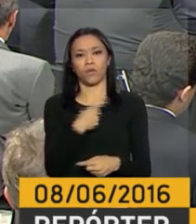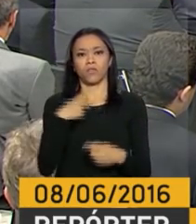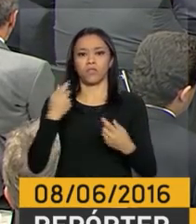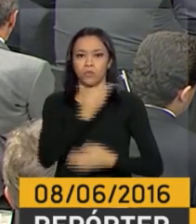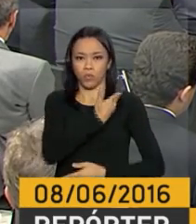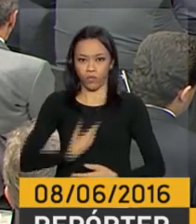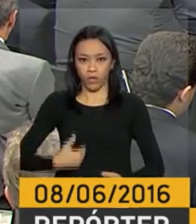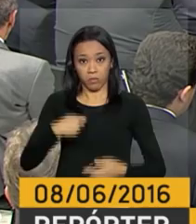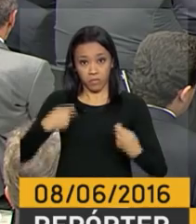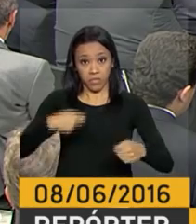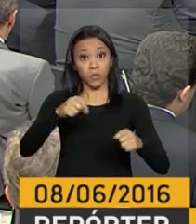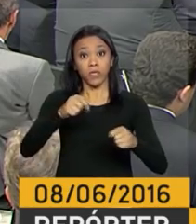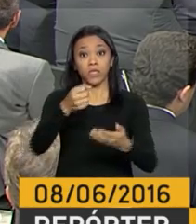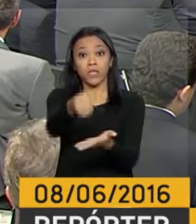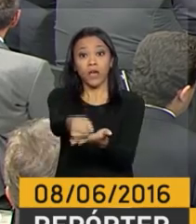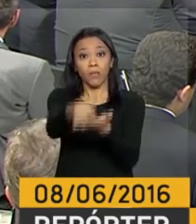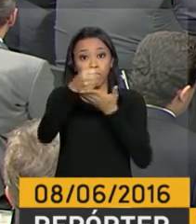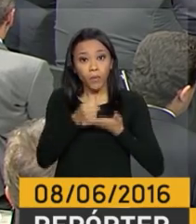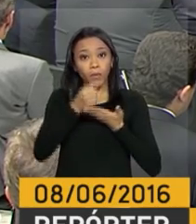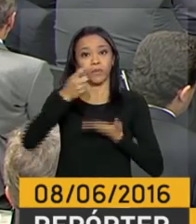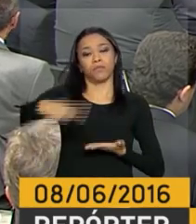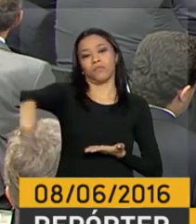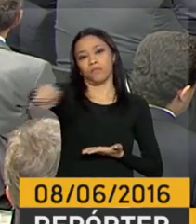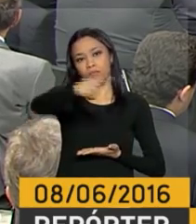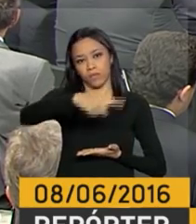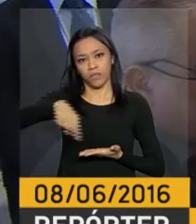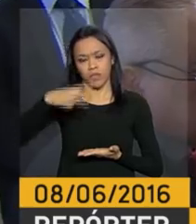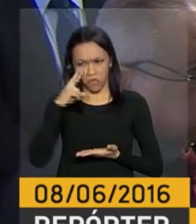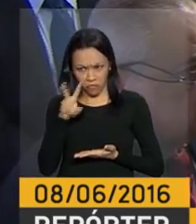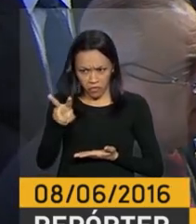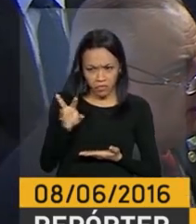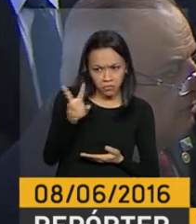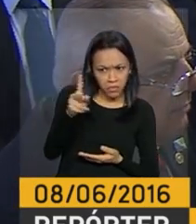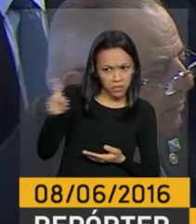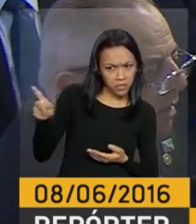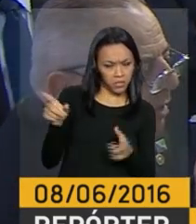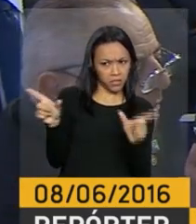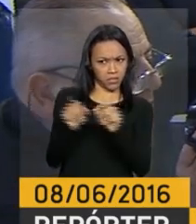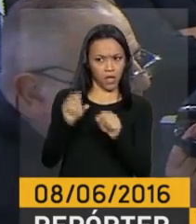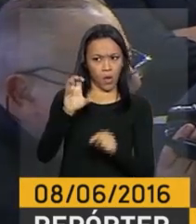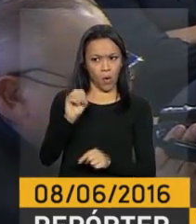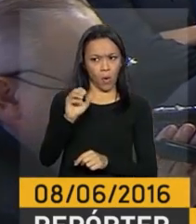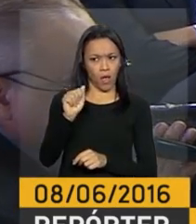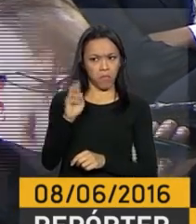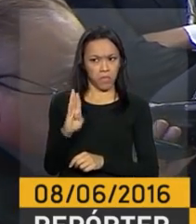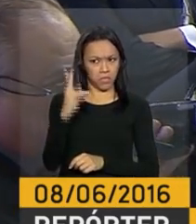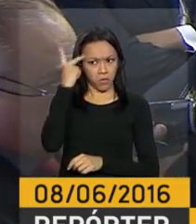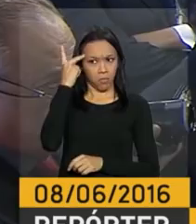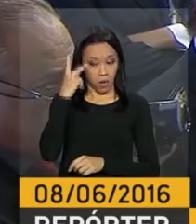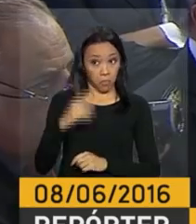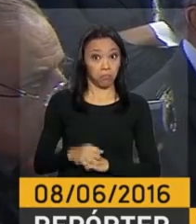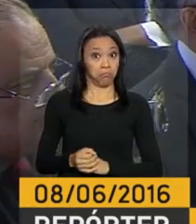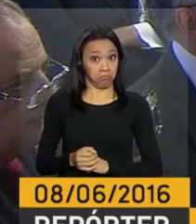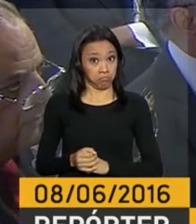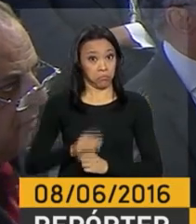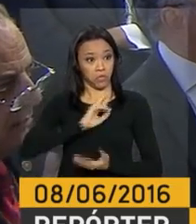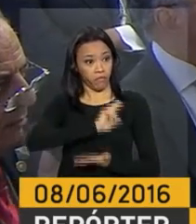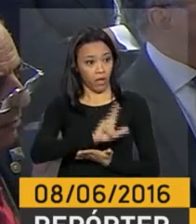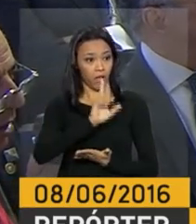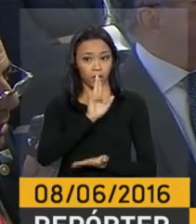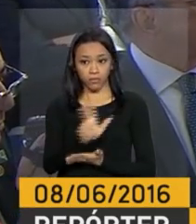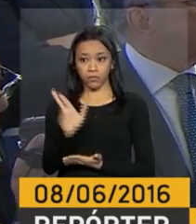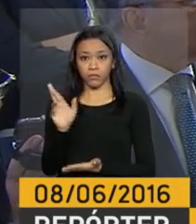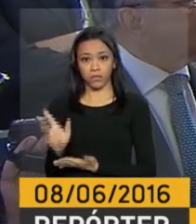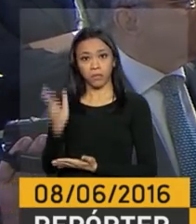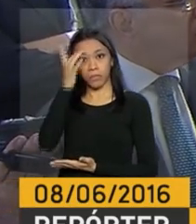daqueles setores que aqui estão vejo até o presidente da Ordem dos Advogados de São Paulo Então são setores os mais variados